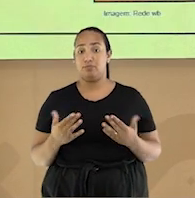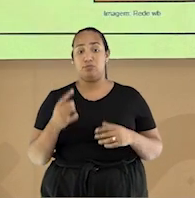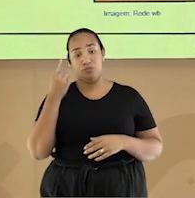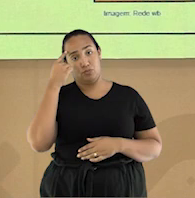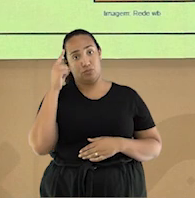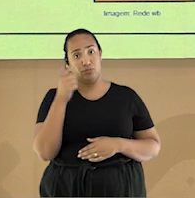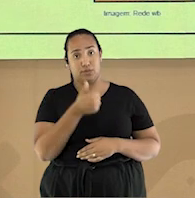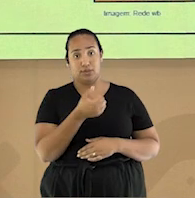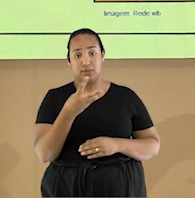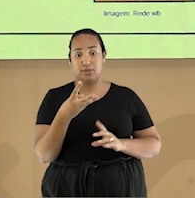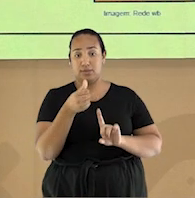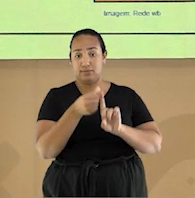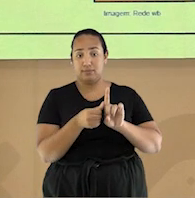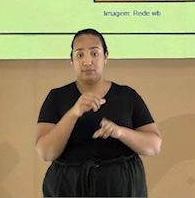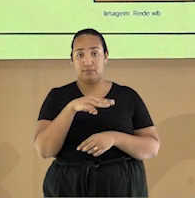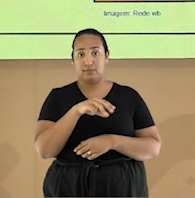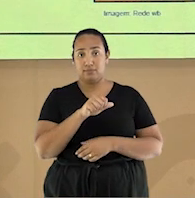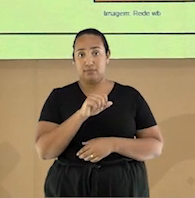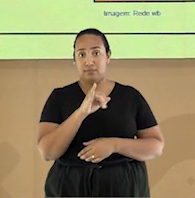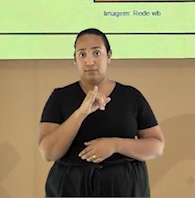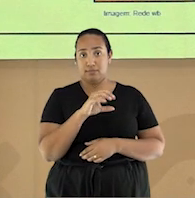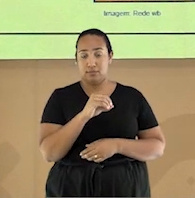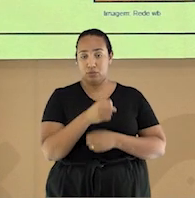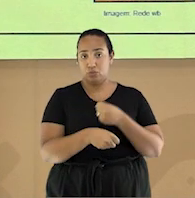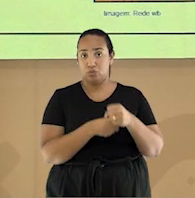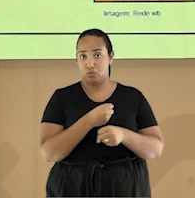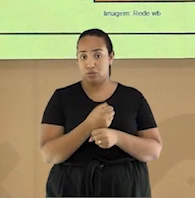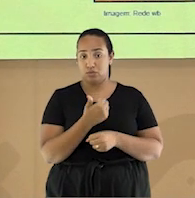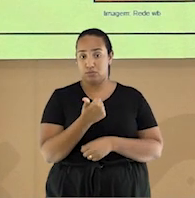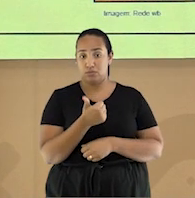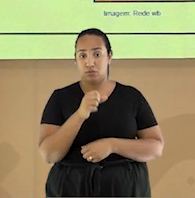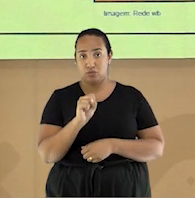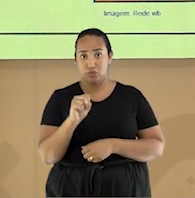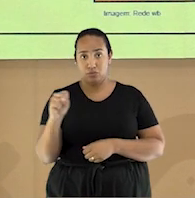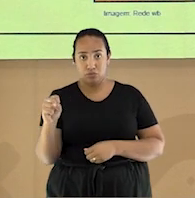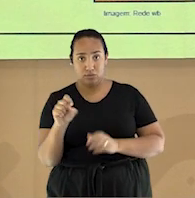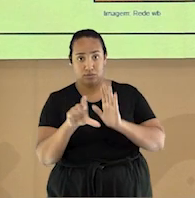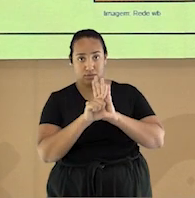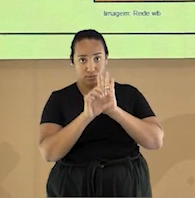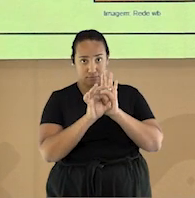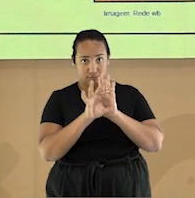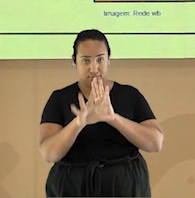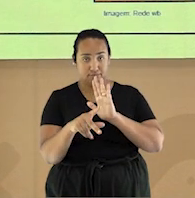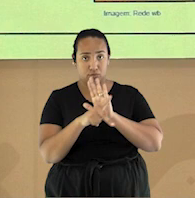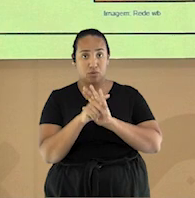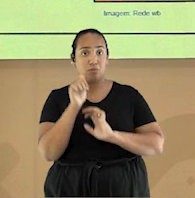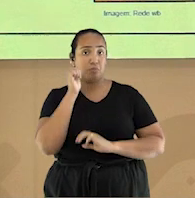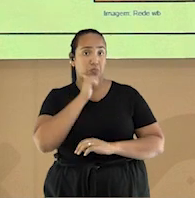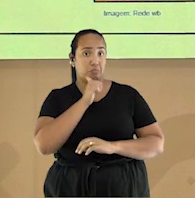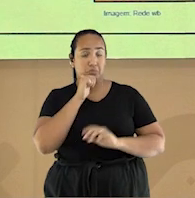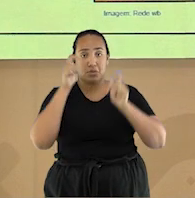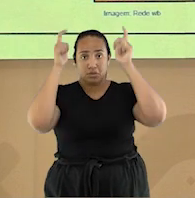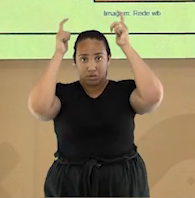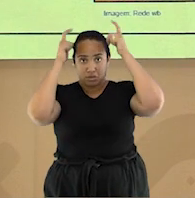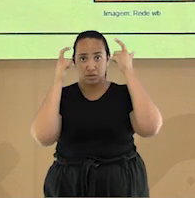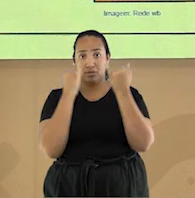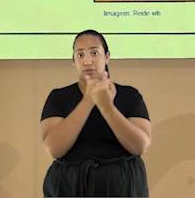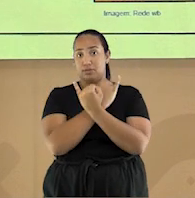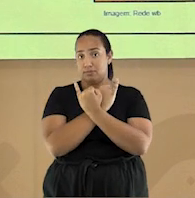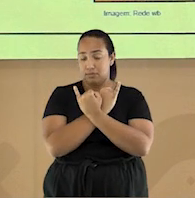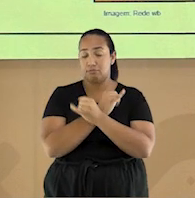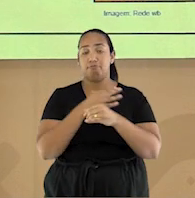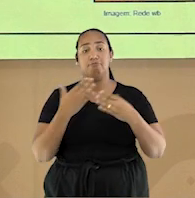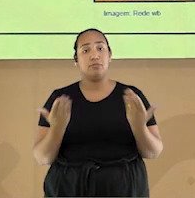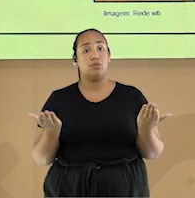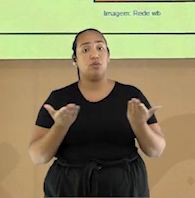escravidão no dia 13 de maio de 1888, com a assinatura da regente do Brasil, a princesa Isabel, a busca